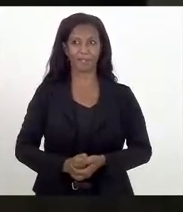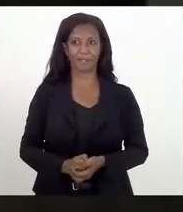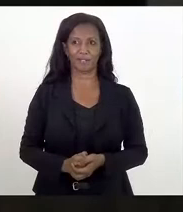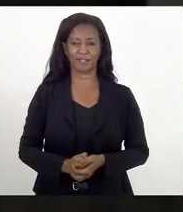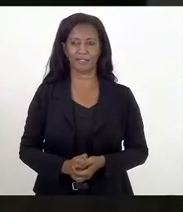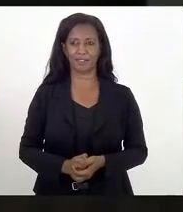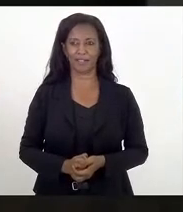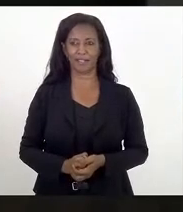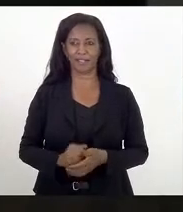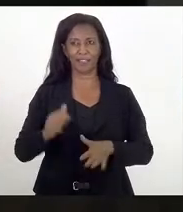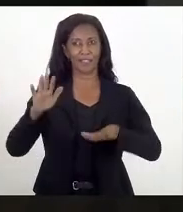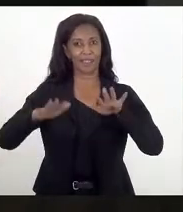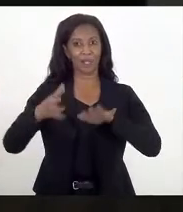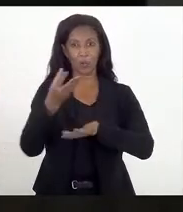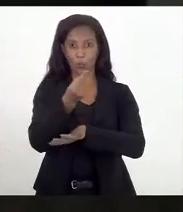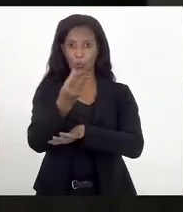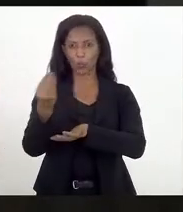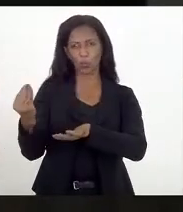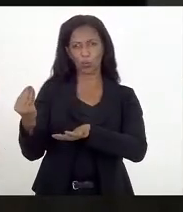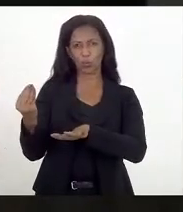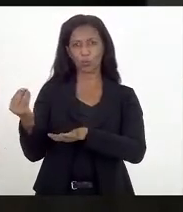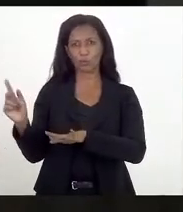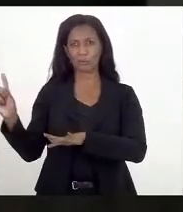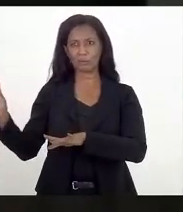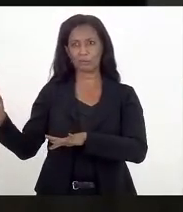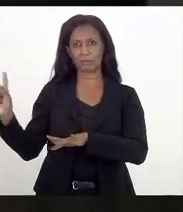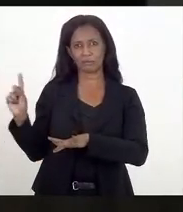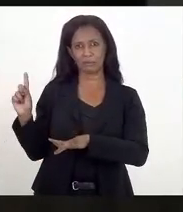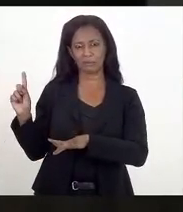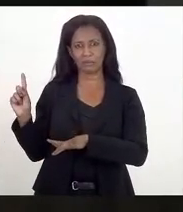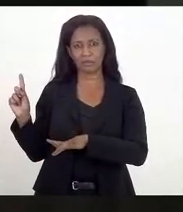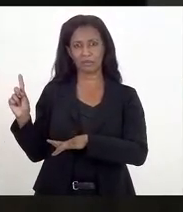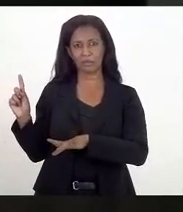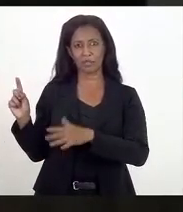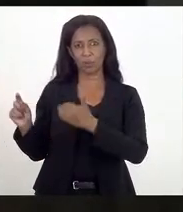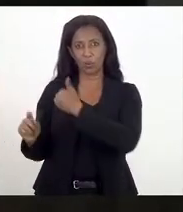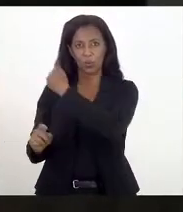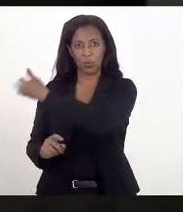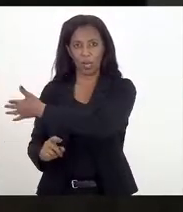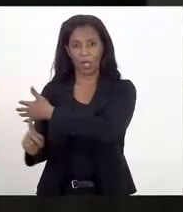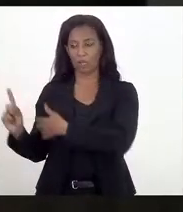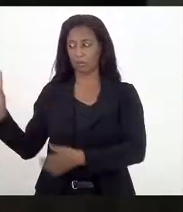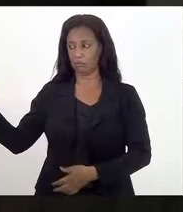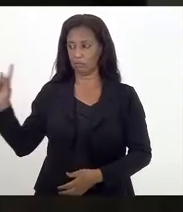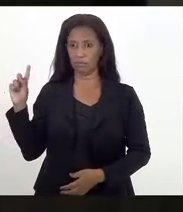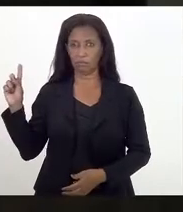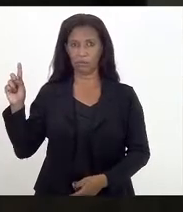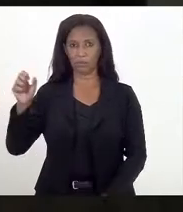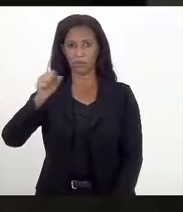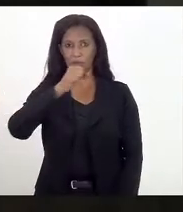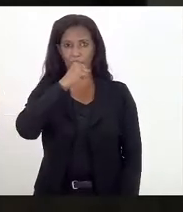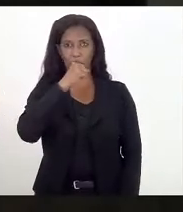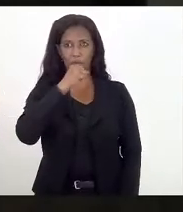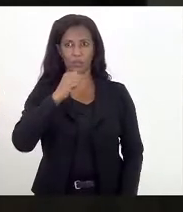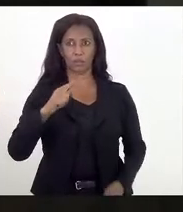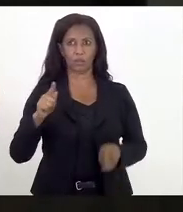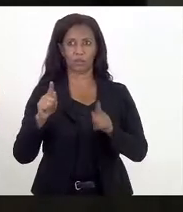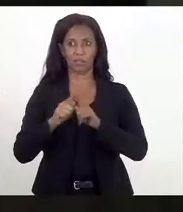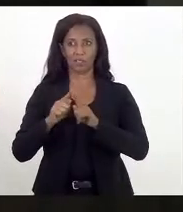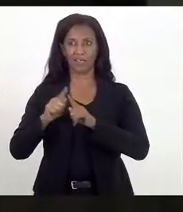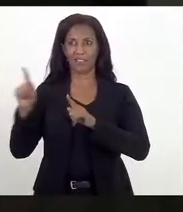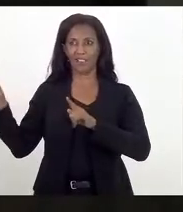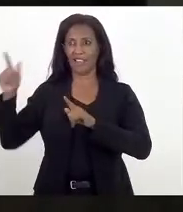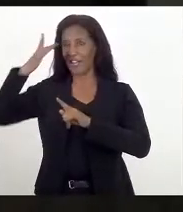logicamente, não muitos, mas destinar um lado aqui das poltronas para que eles possam acompanhar daqui de baixo.